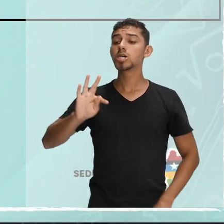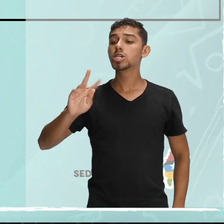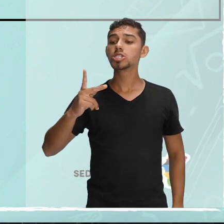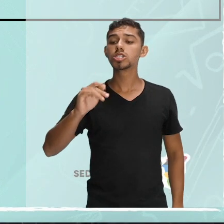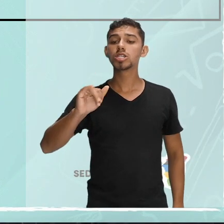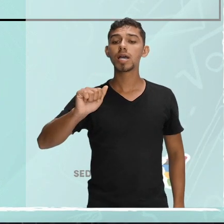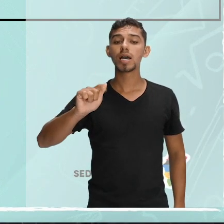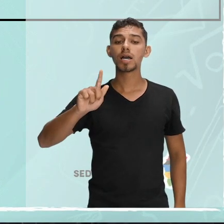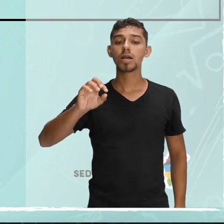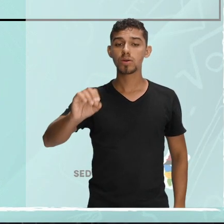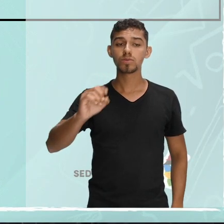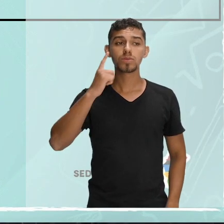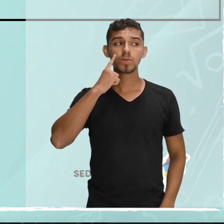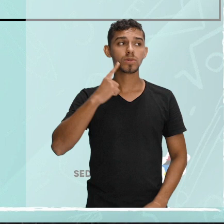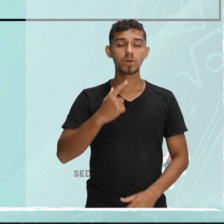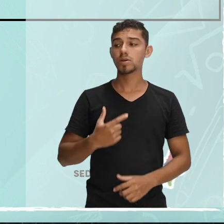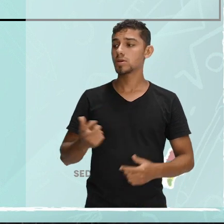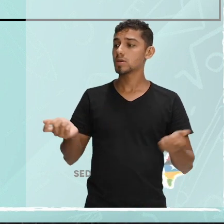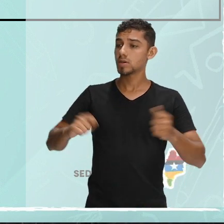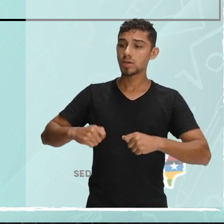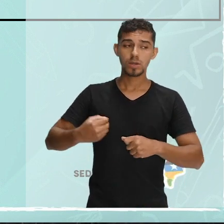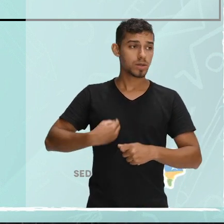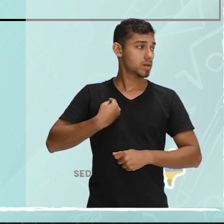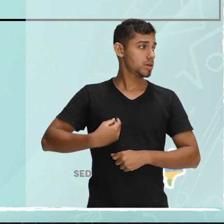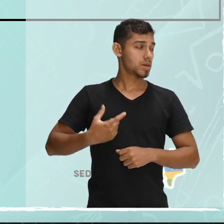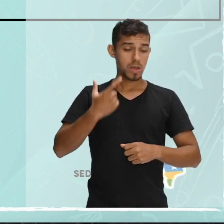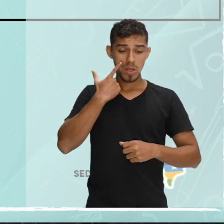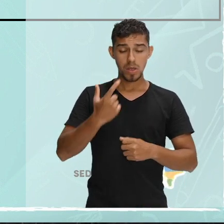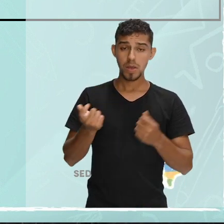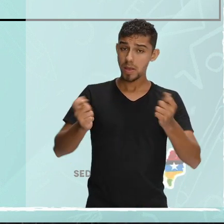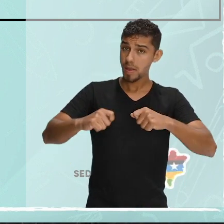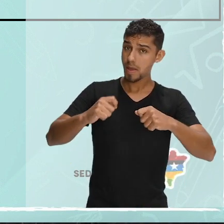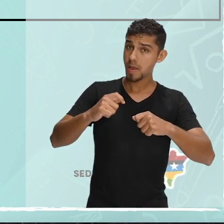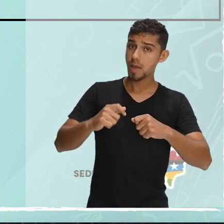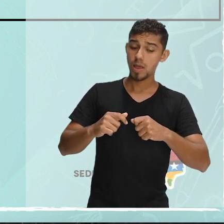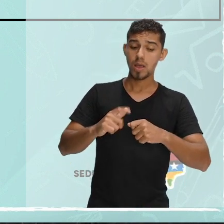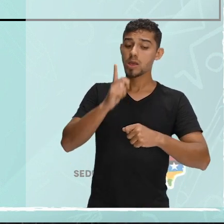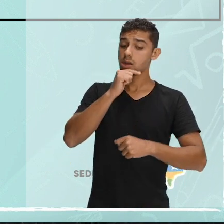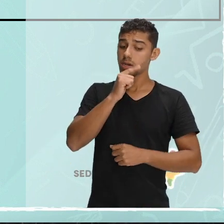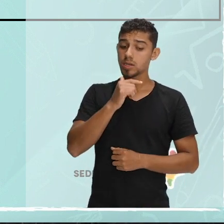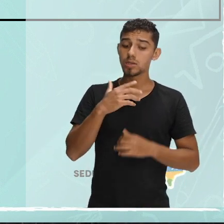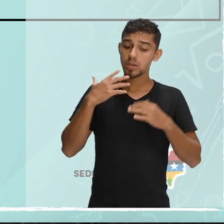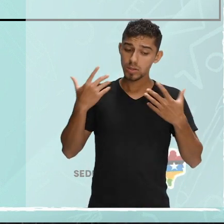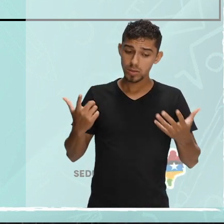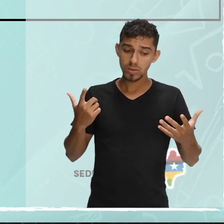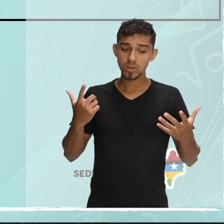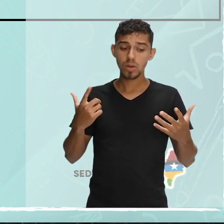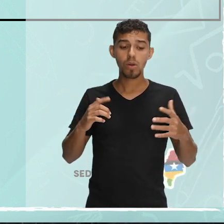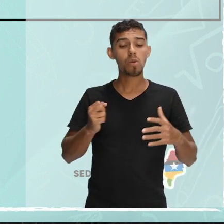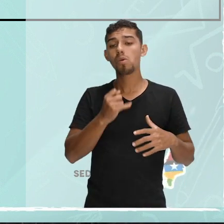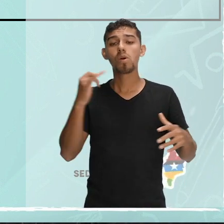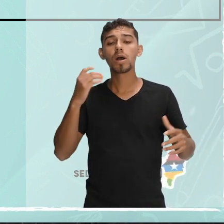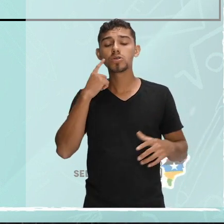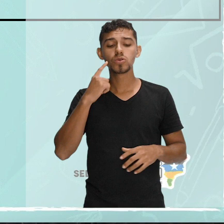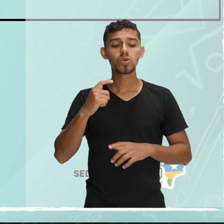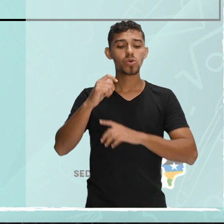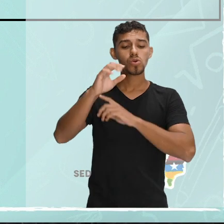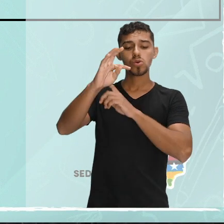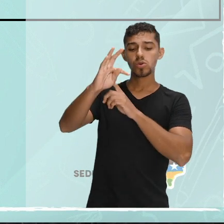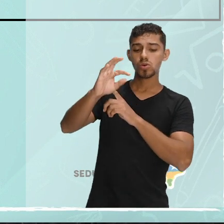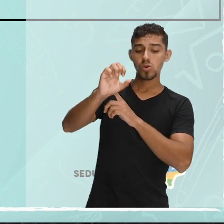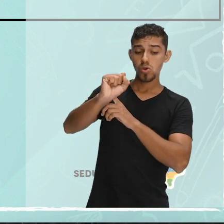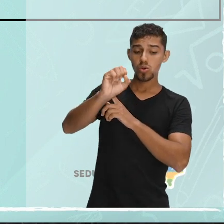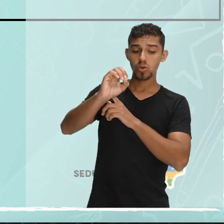deveria efetuar experimentos e analisar as variações que ocorrem nas propriedades de um líquido quando solutos não voláteis